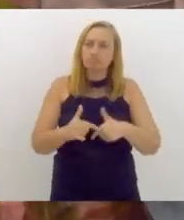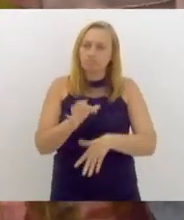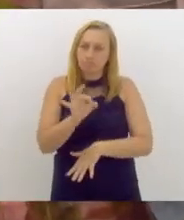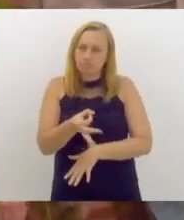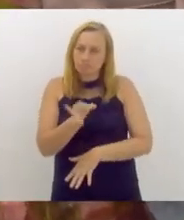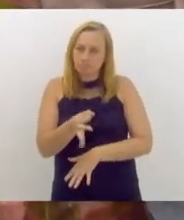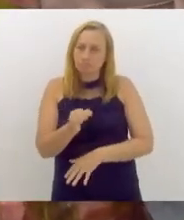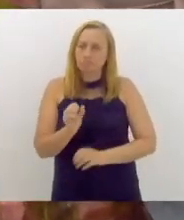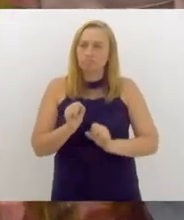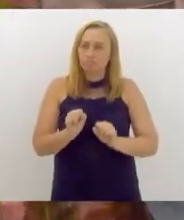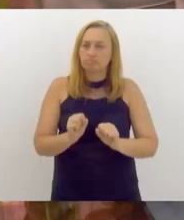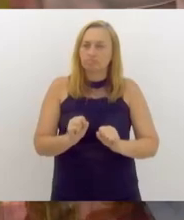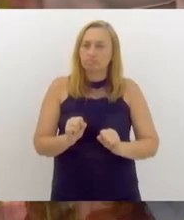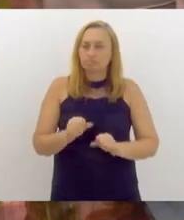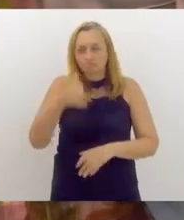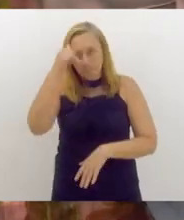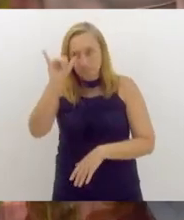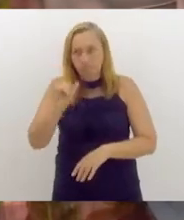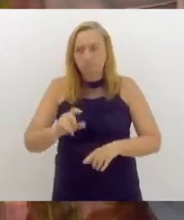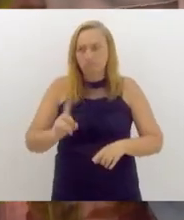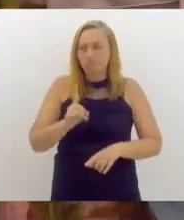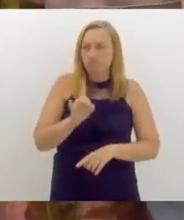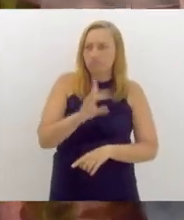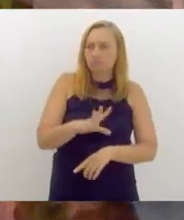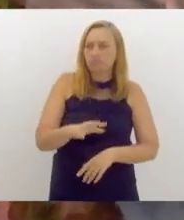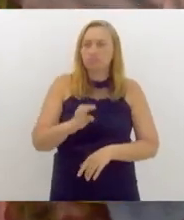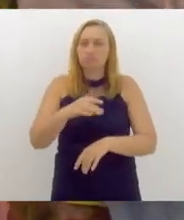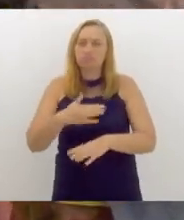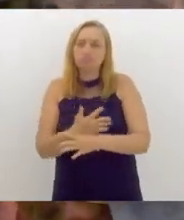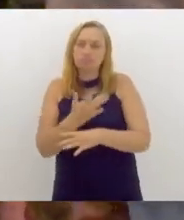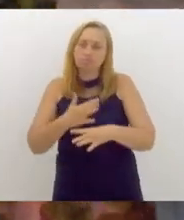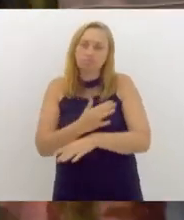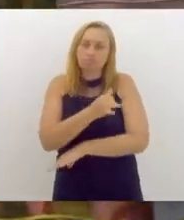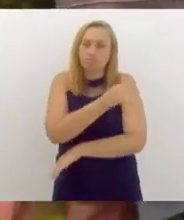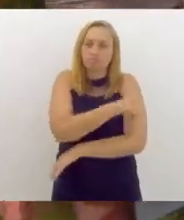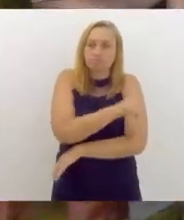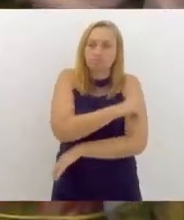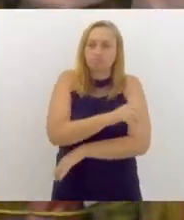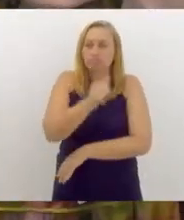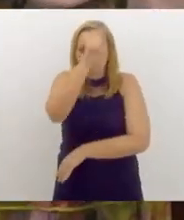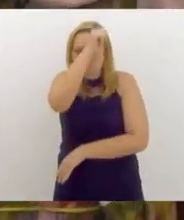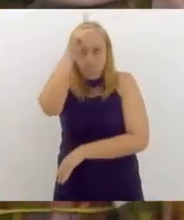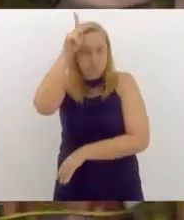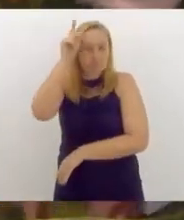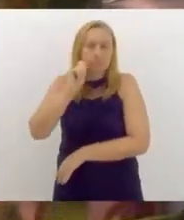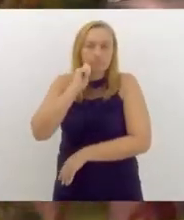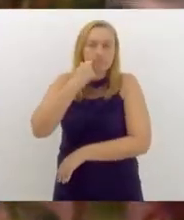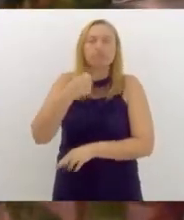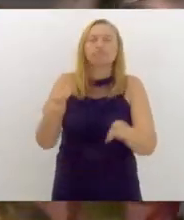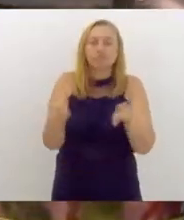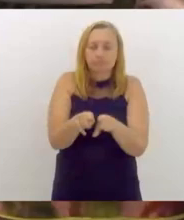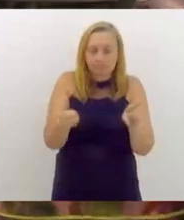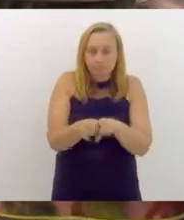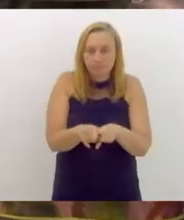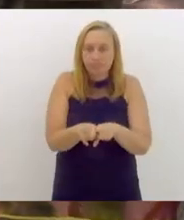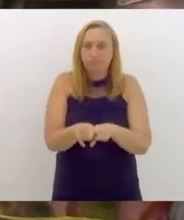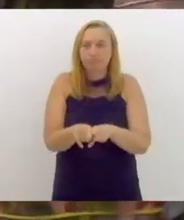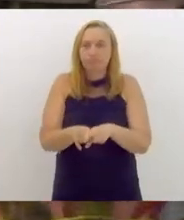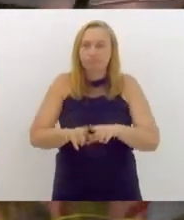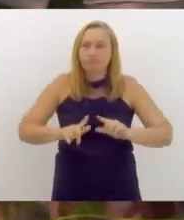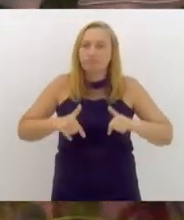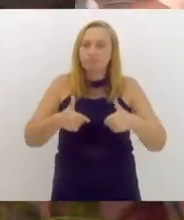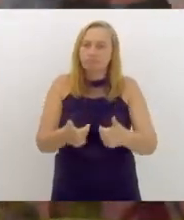concretas que possam prevenir. Mas não só isso, na cidade do Rio de Janeiro, que o prefeito Eduardo Paes também tome